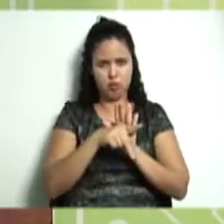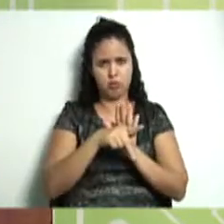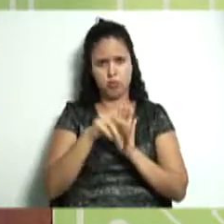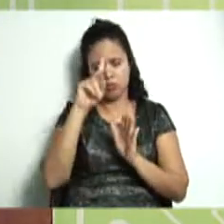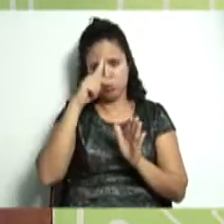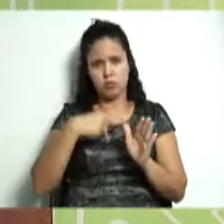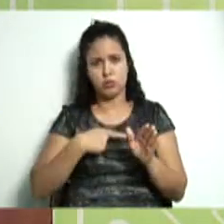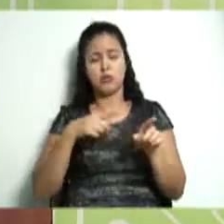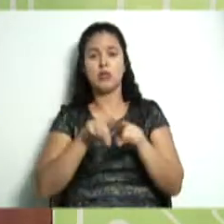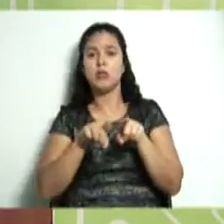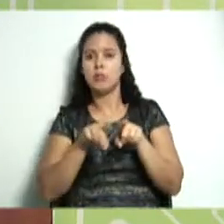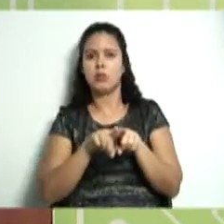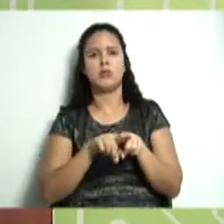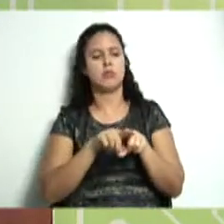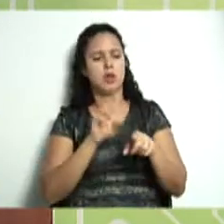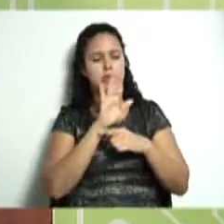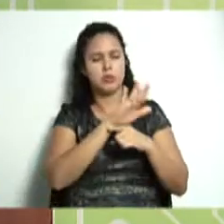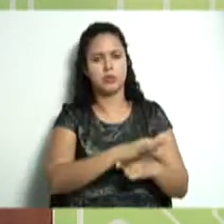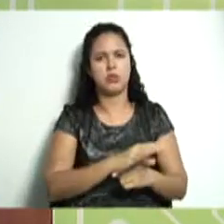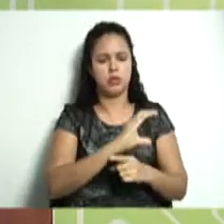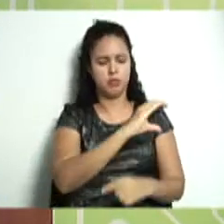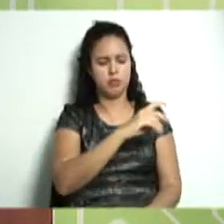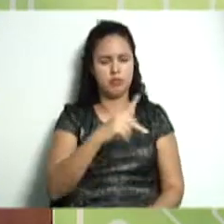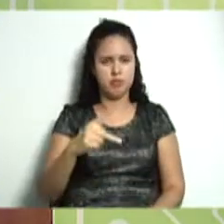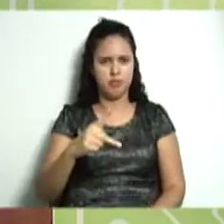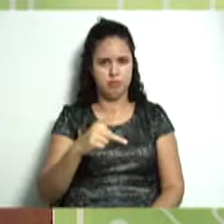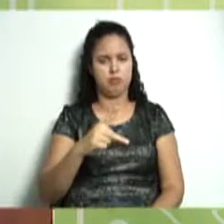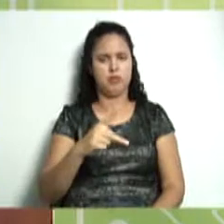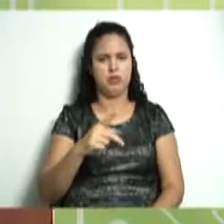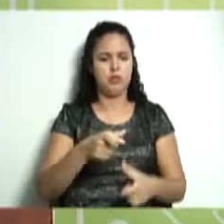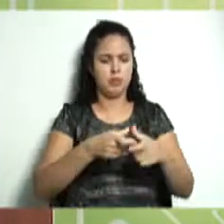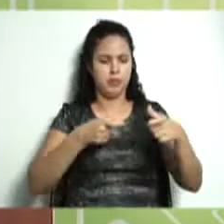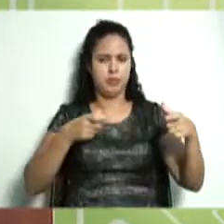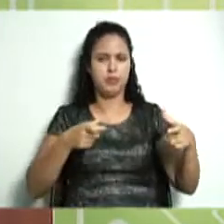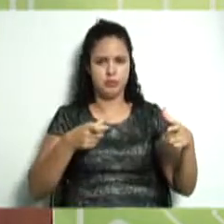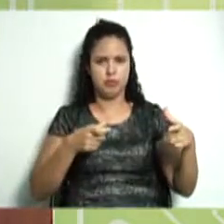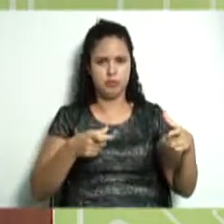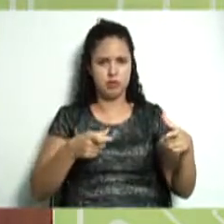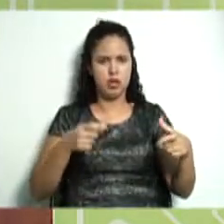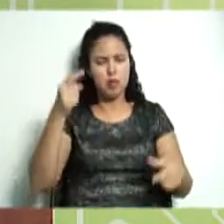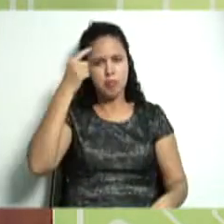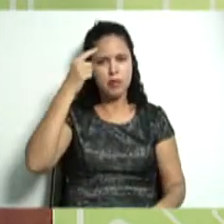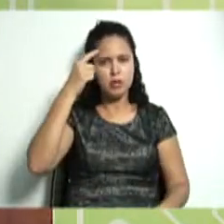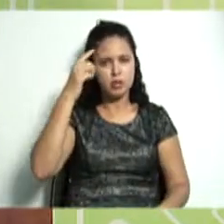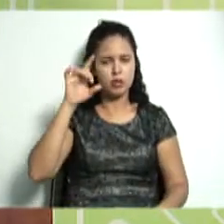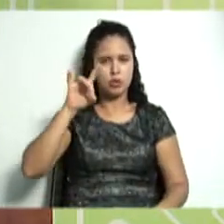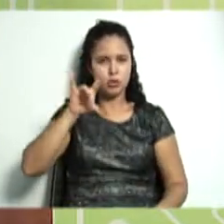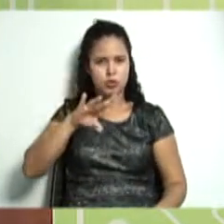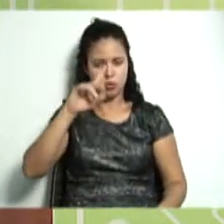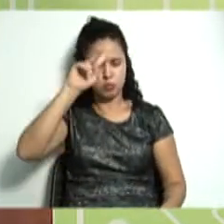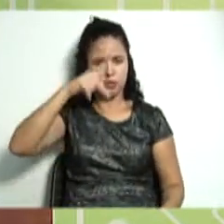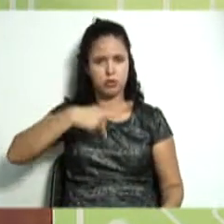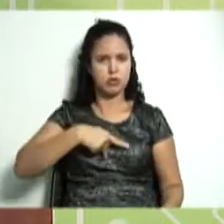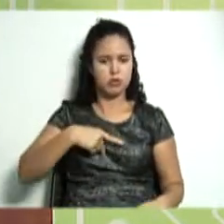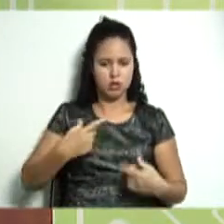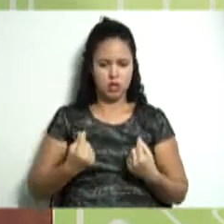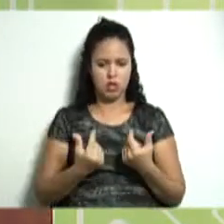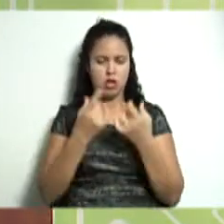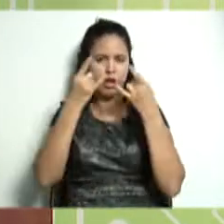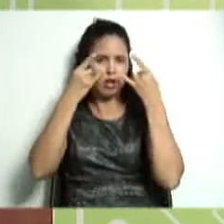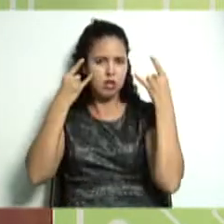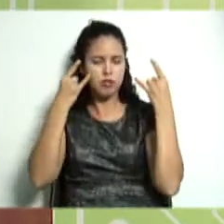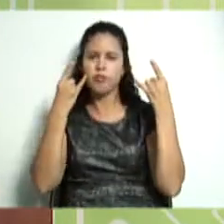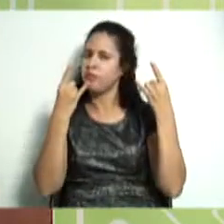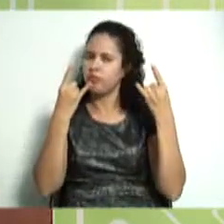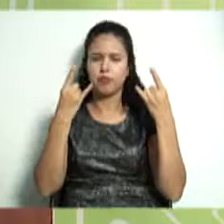é um ente ou entidade com finalidades lucrativas. Então, isso já é um ponto que difere